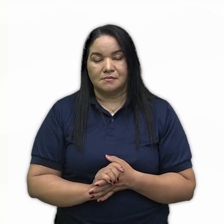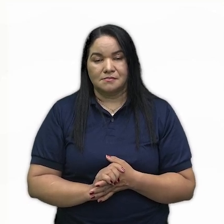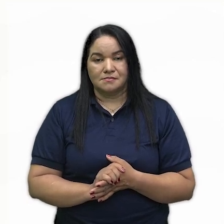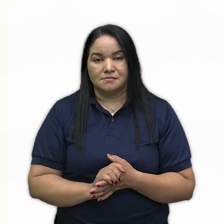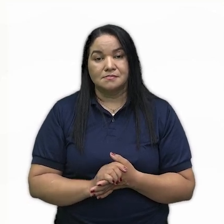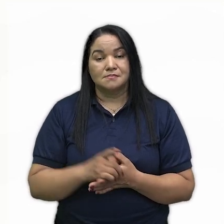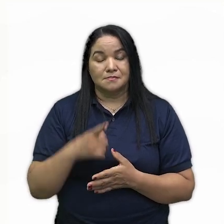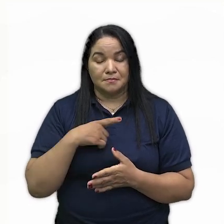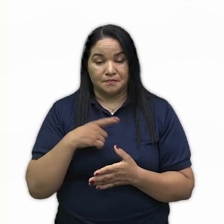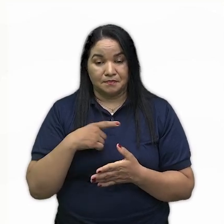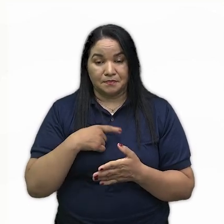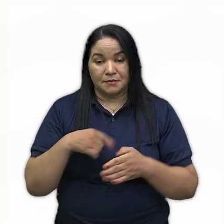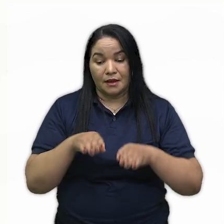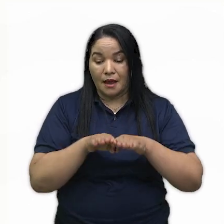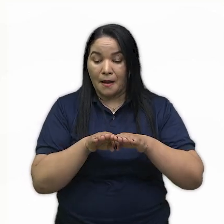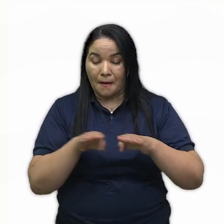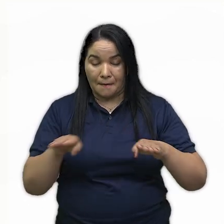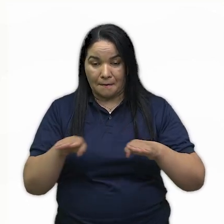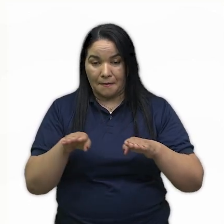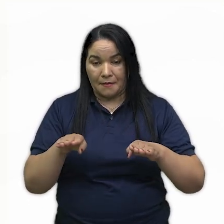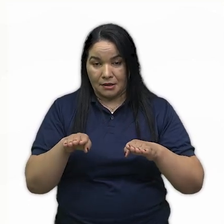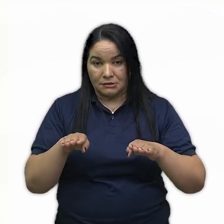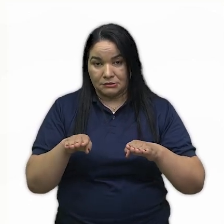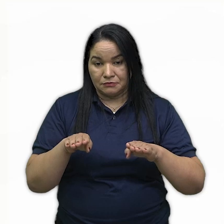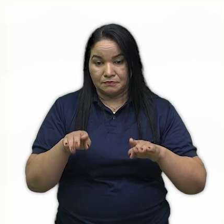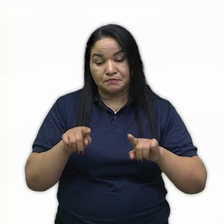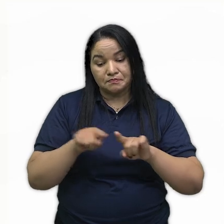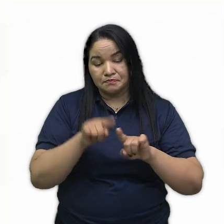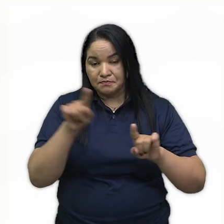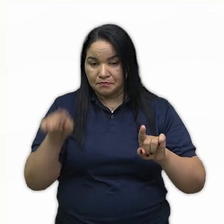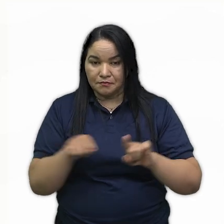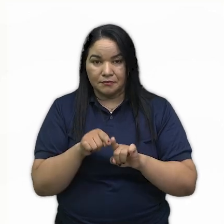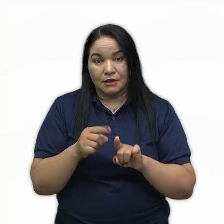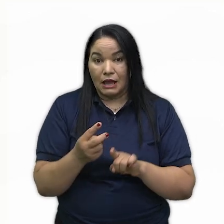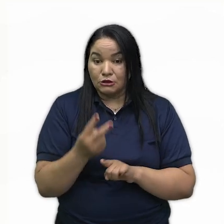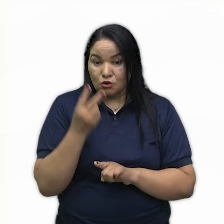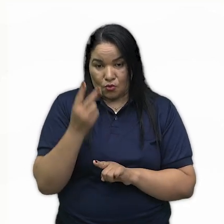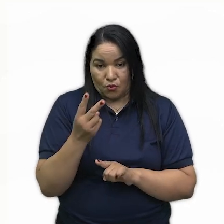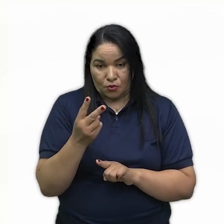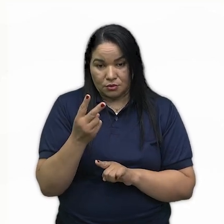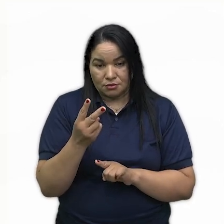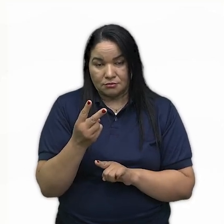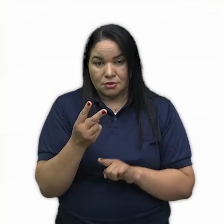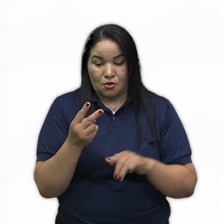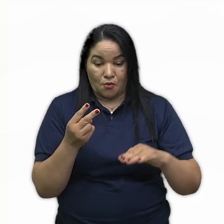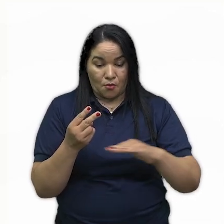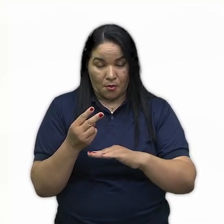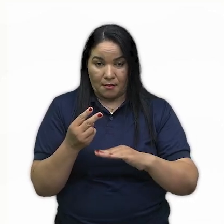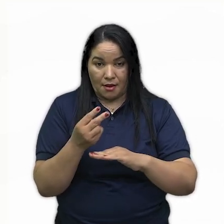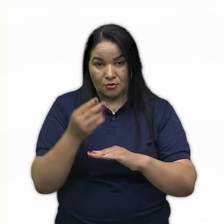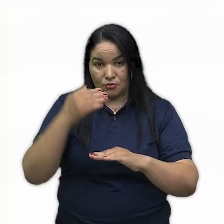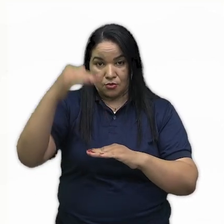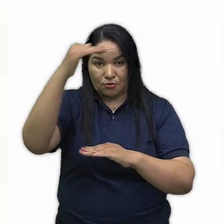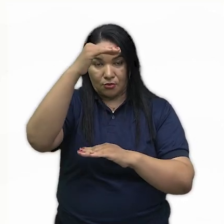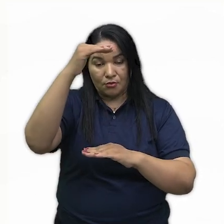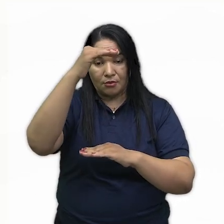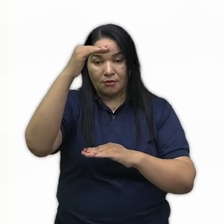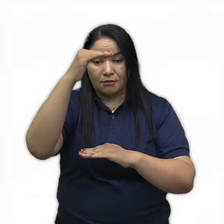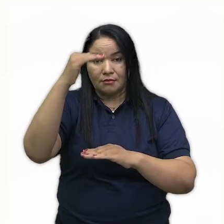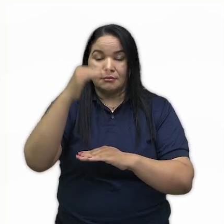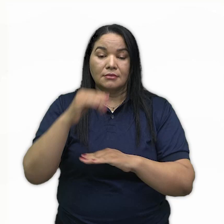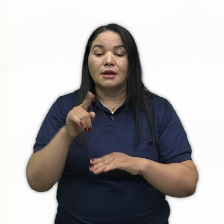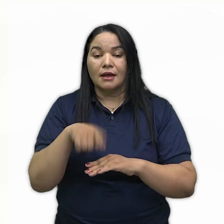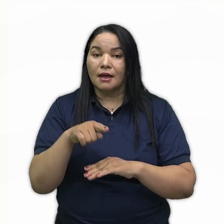pela base. Como acabamos de ver, são 2 bases, ok? Uma em cima e uma embaixo, que são